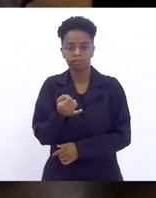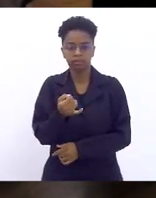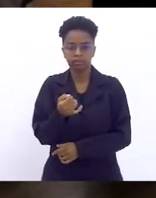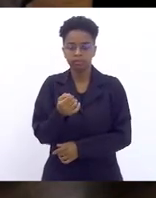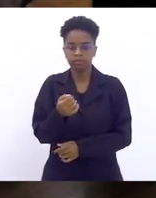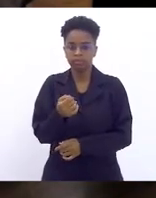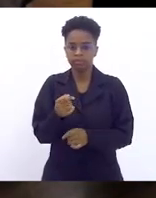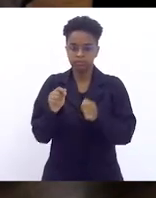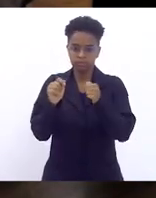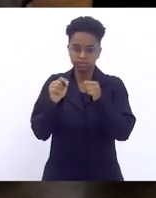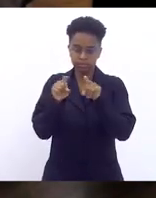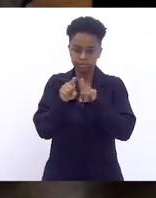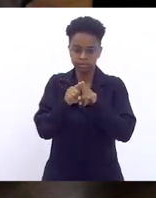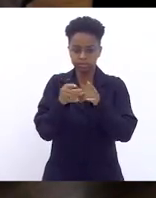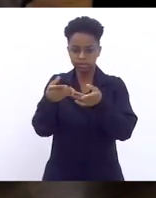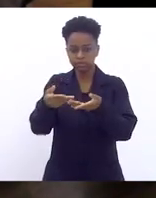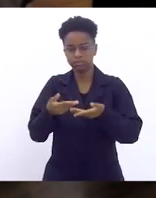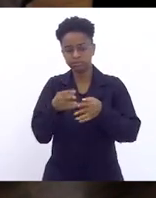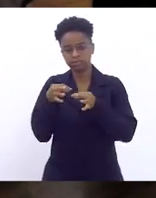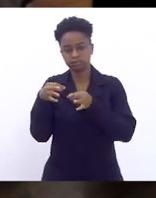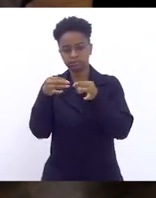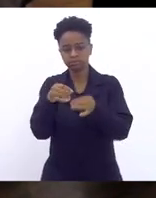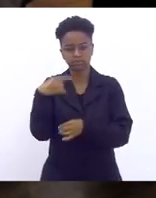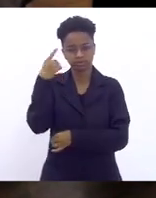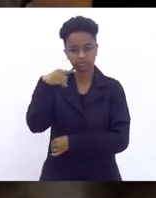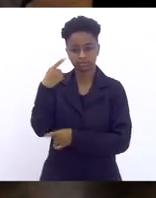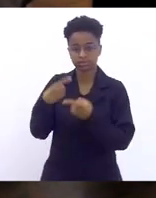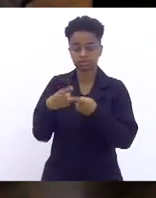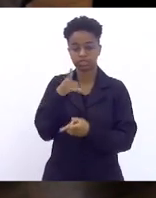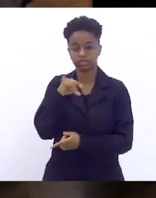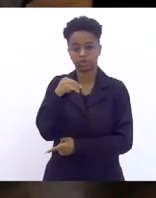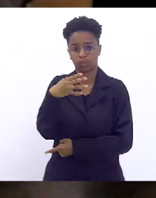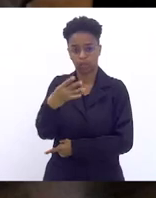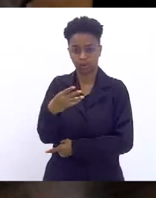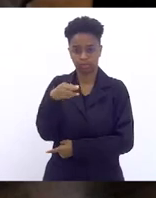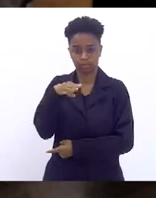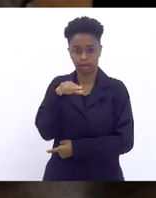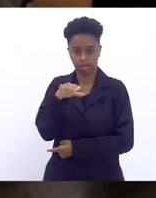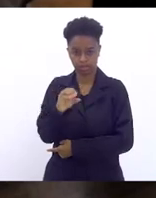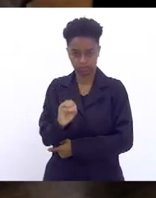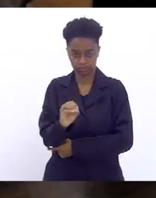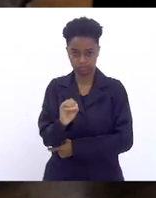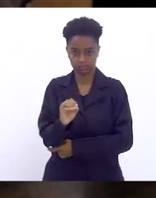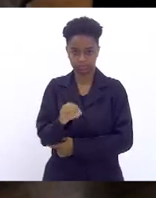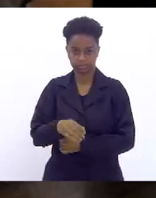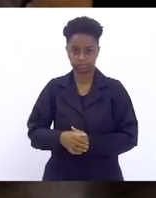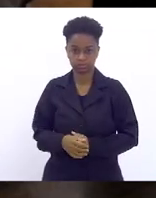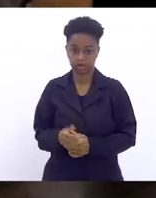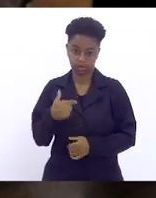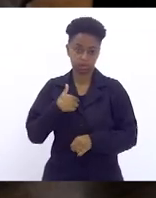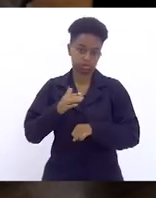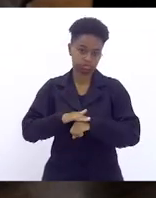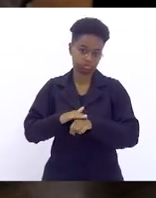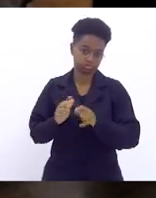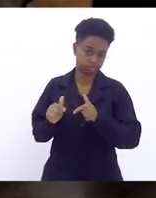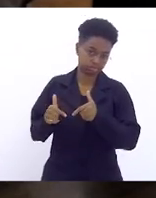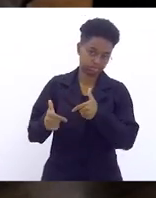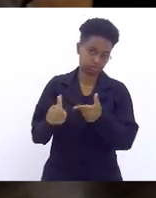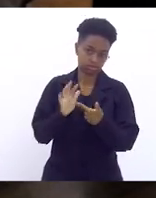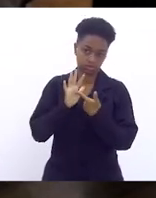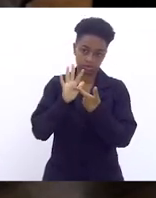e fazer um convite a todos os deputados que no dia 4 de Maio por iniciativa minha eu apresentei